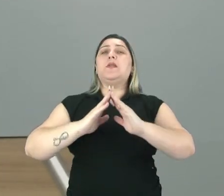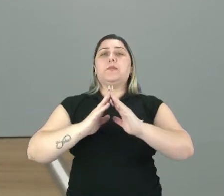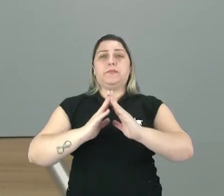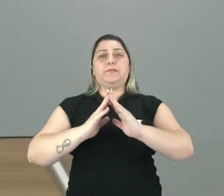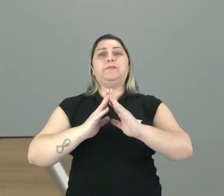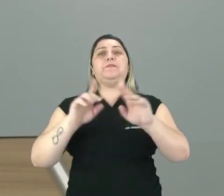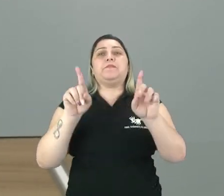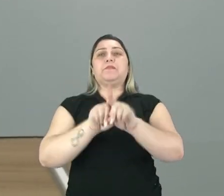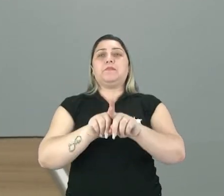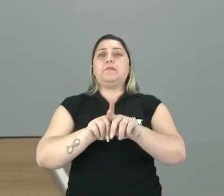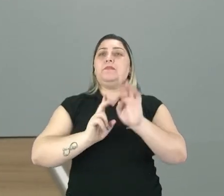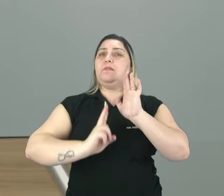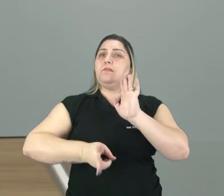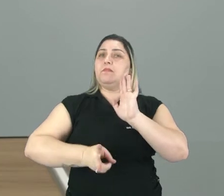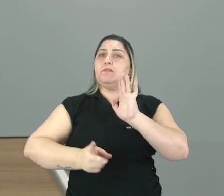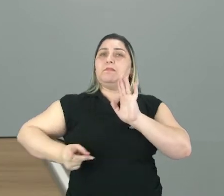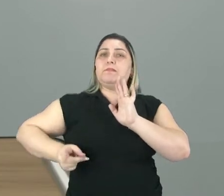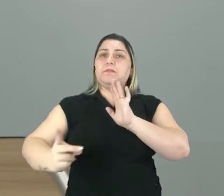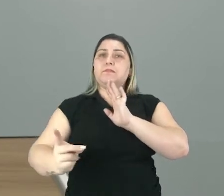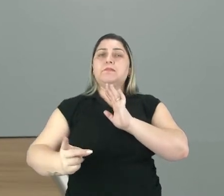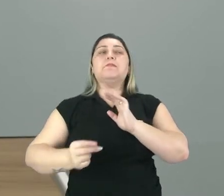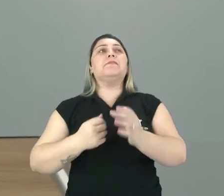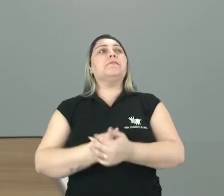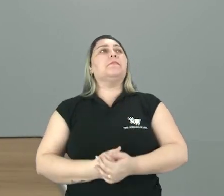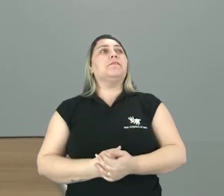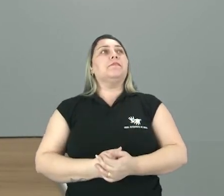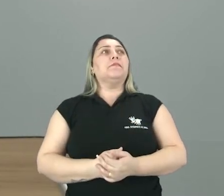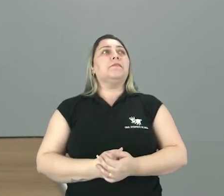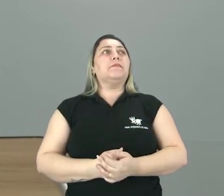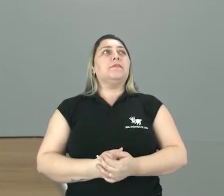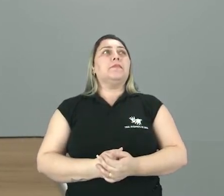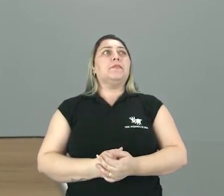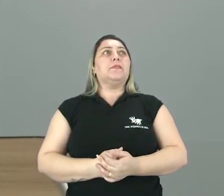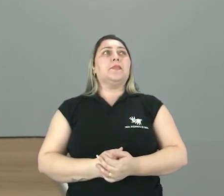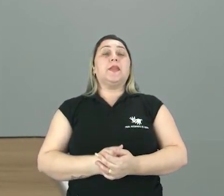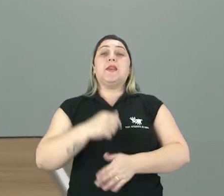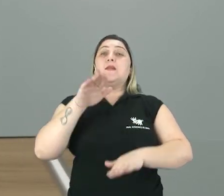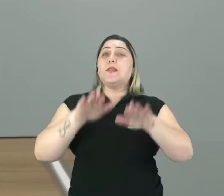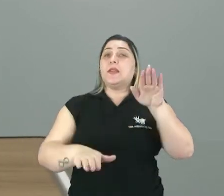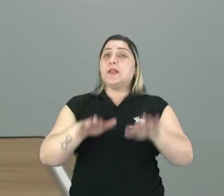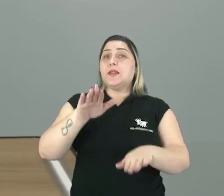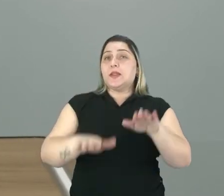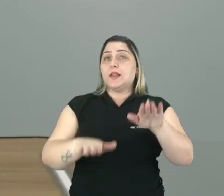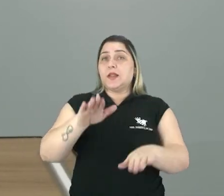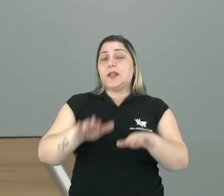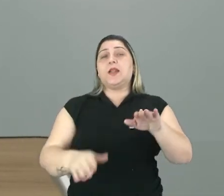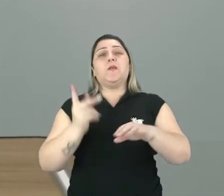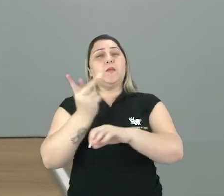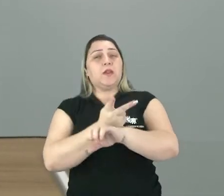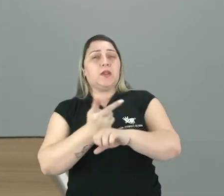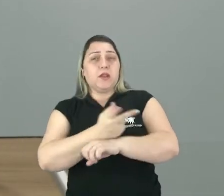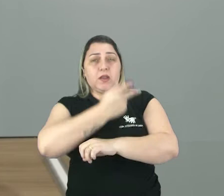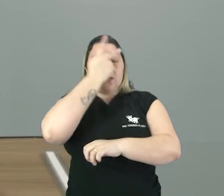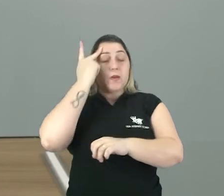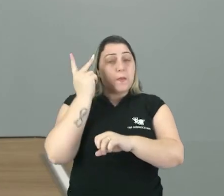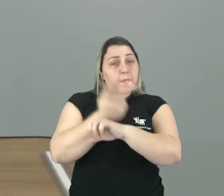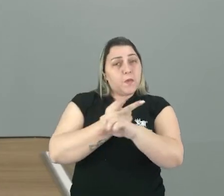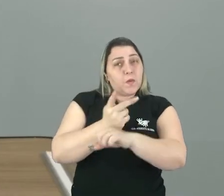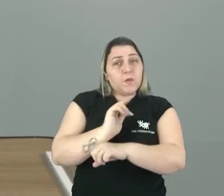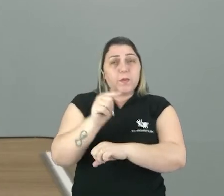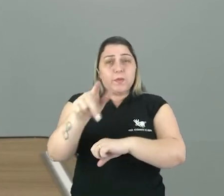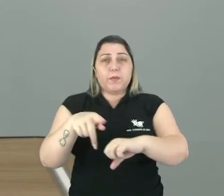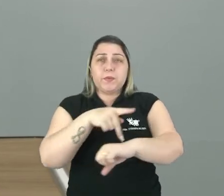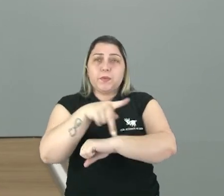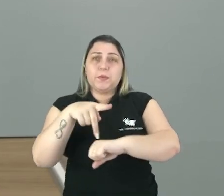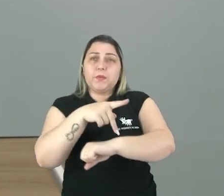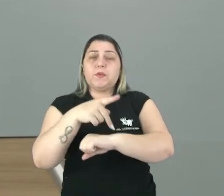mesmo fixamente ali. Tá bom? De maneira fixa. Então depende do motivo que você está buscando. Geralmente as pessoas que buscam outros países.